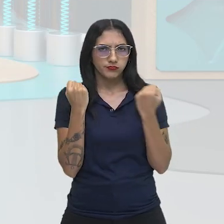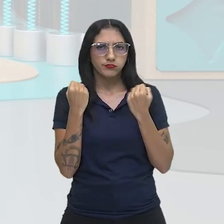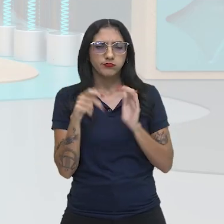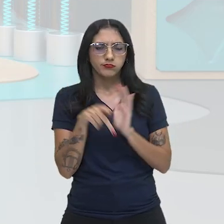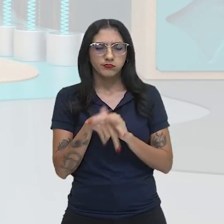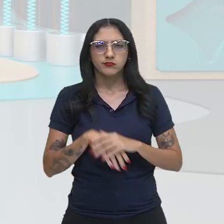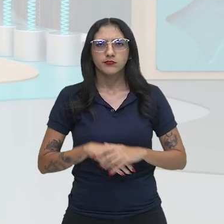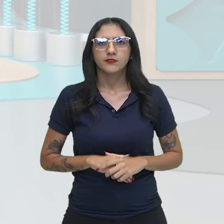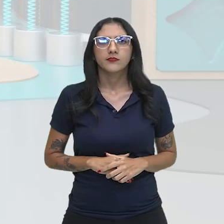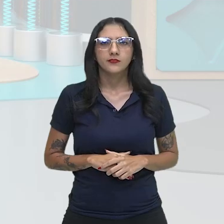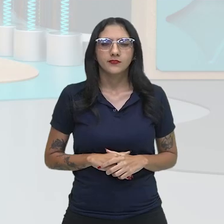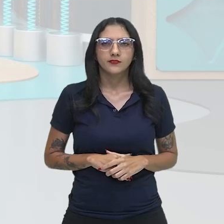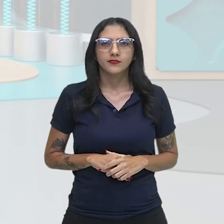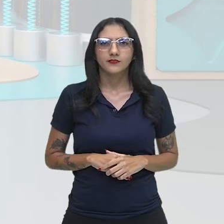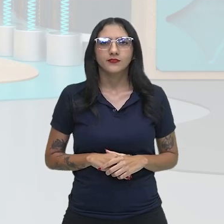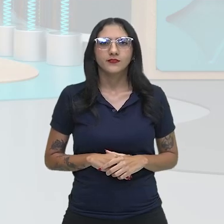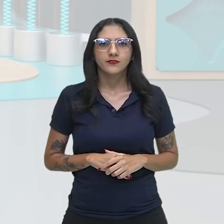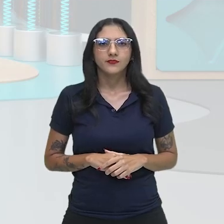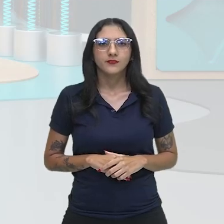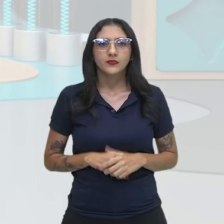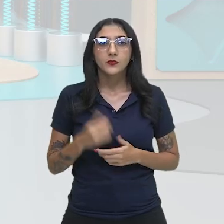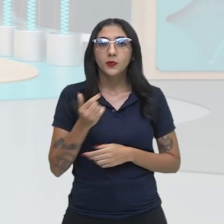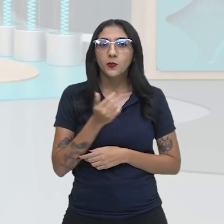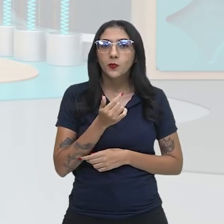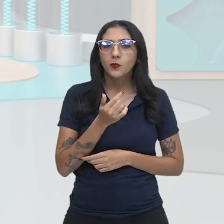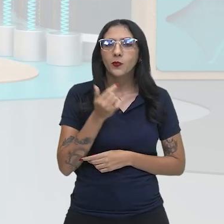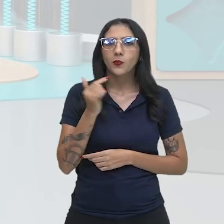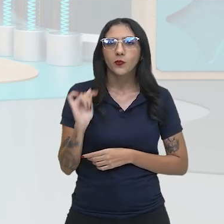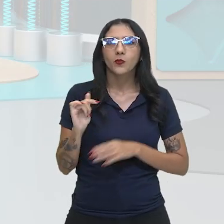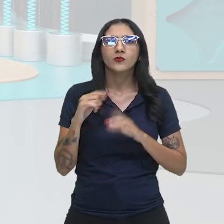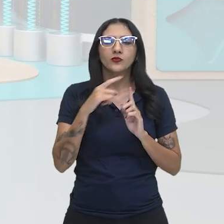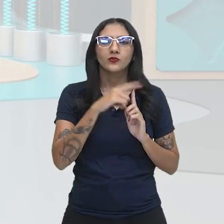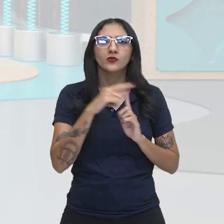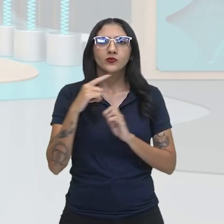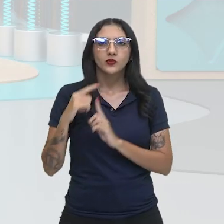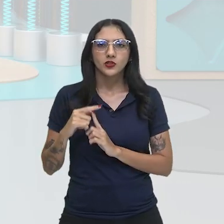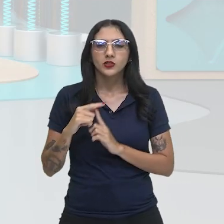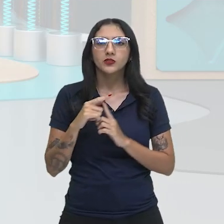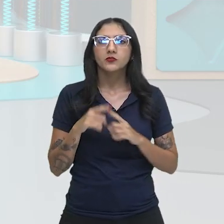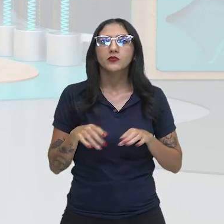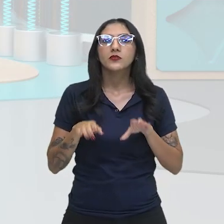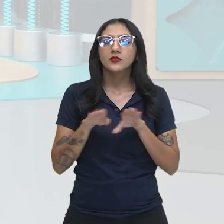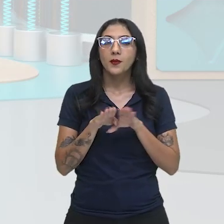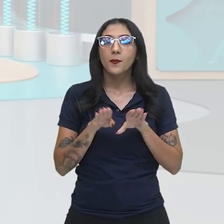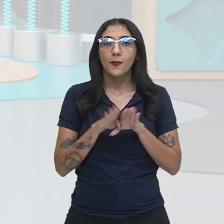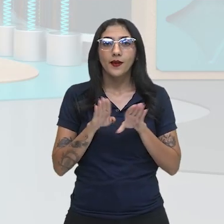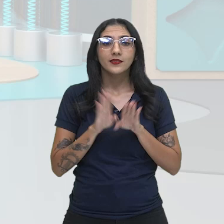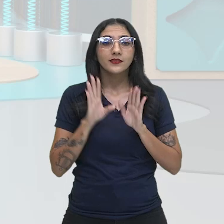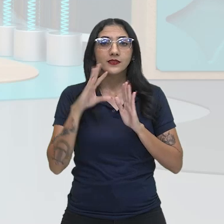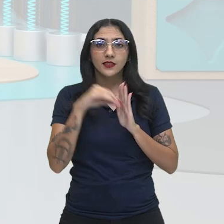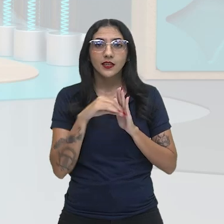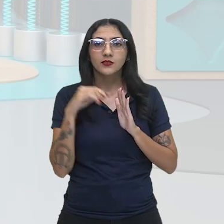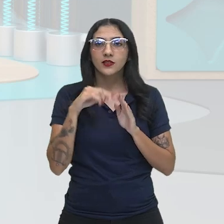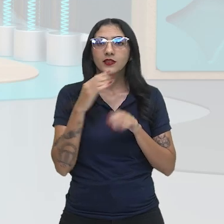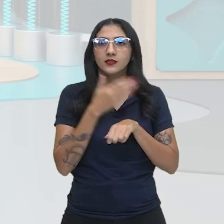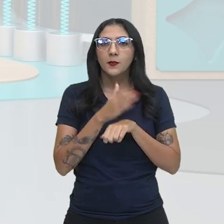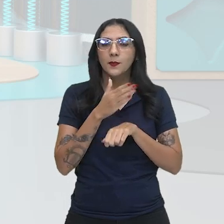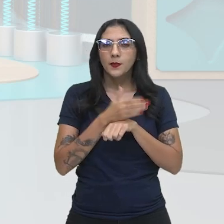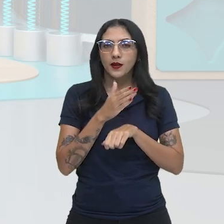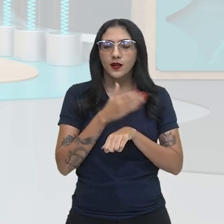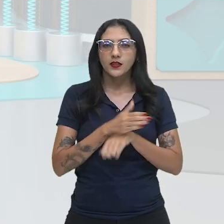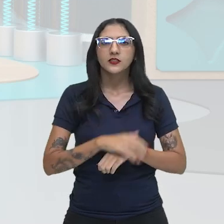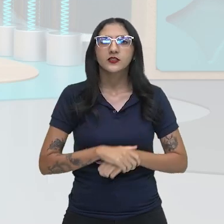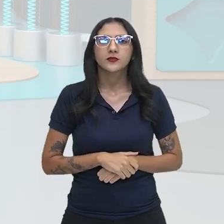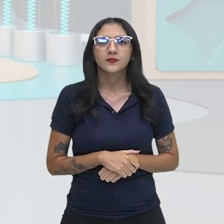bom? Outro equipamento que nós utilizamos dentro da da ginástica localizada, pode